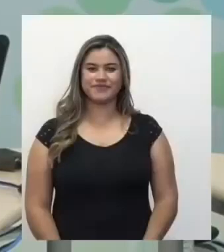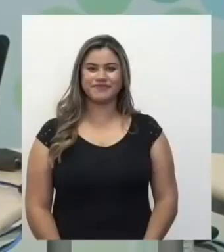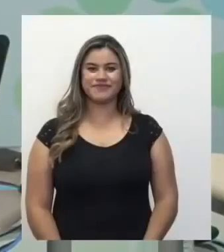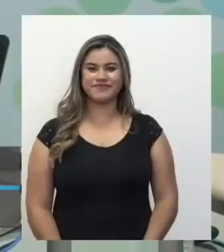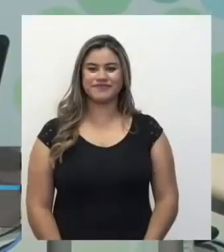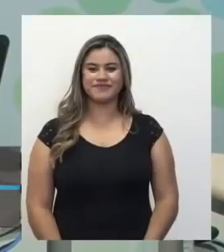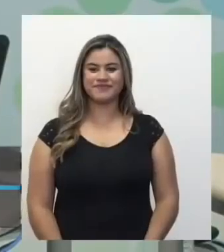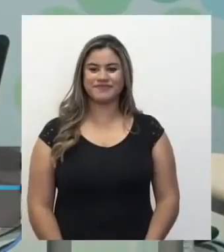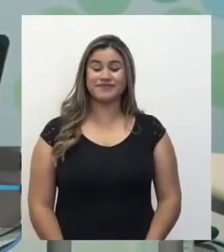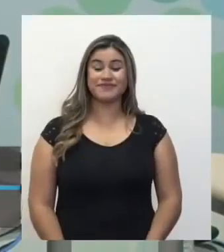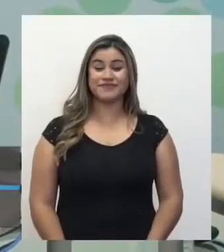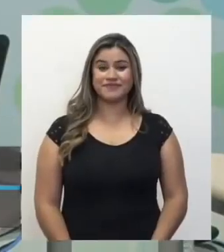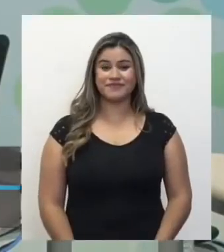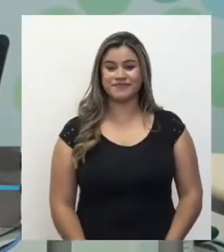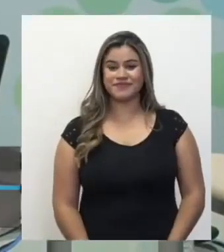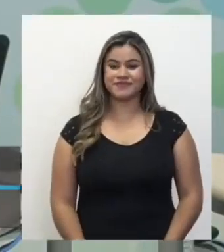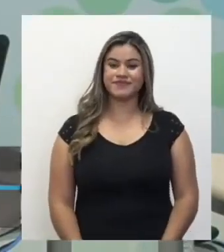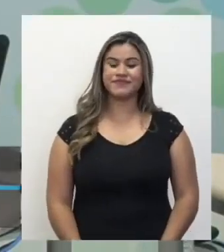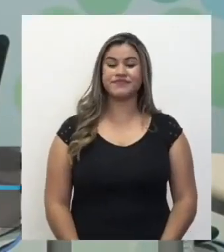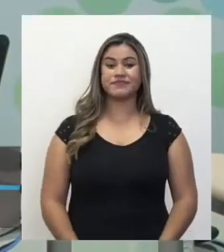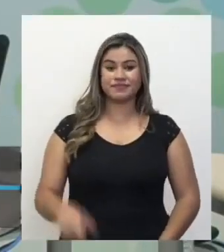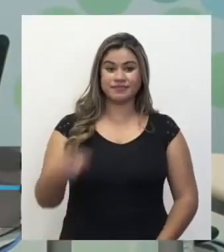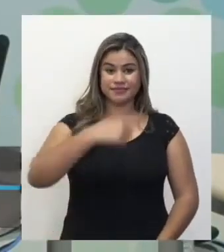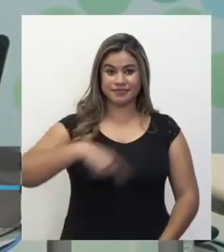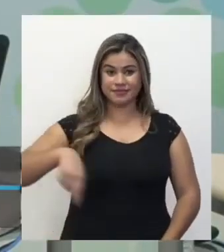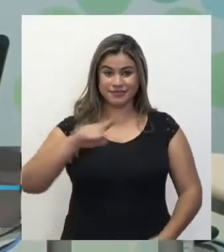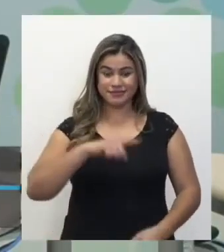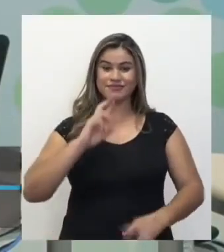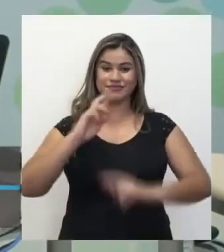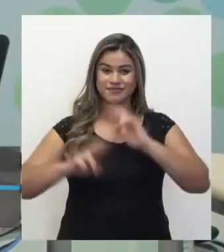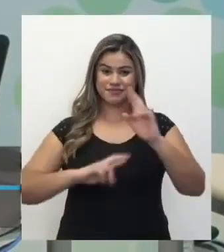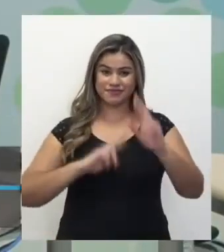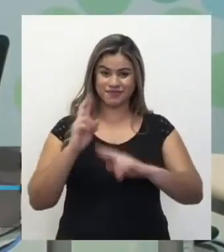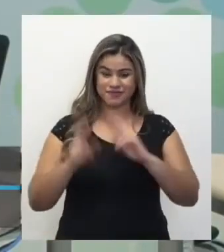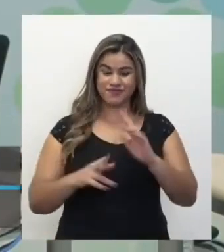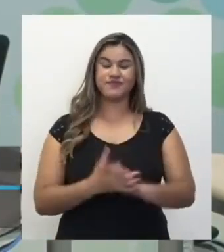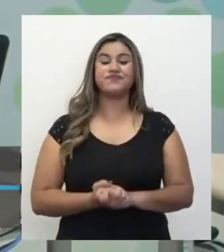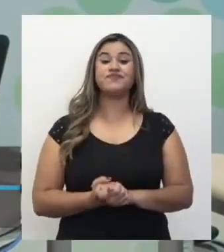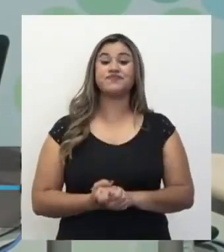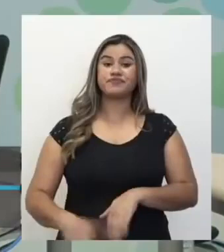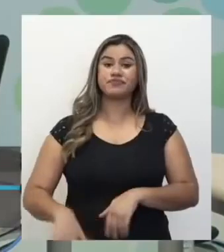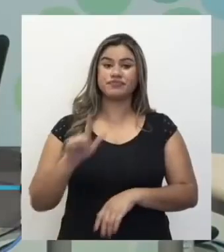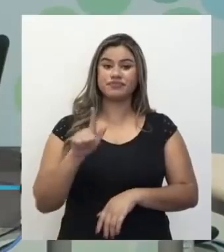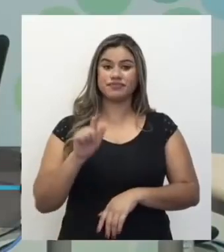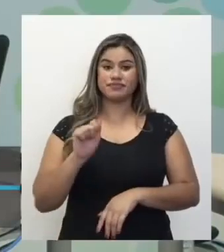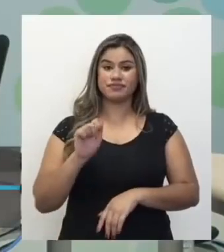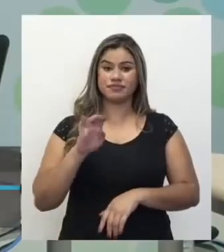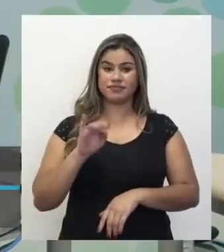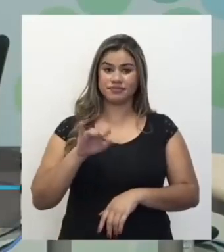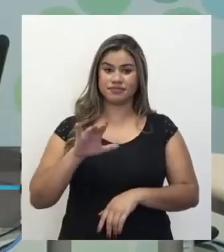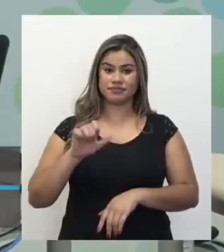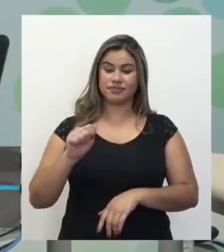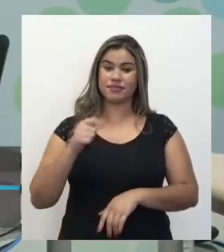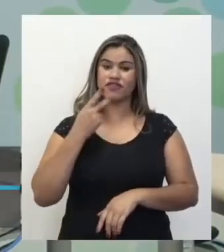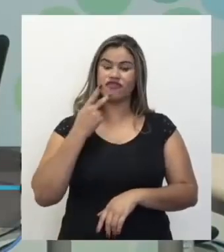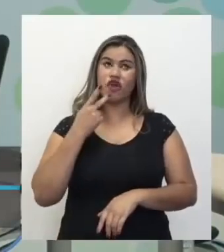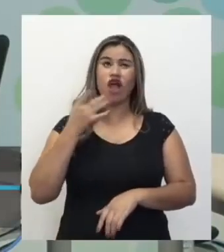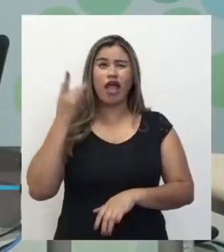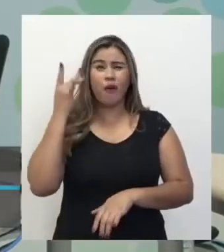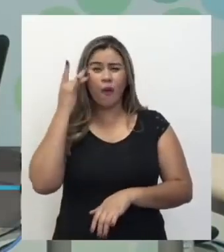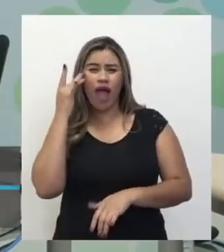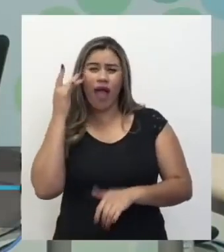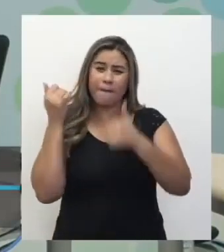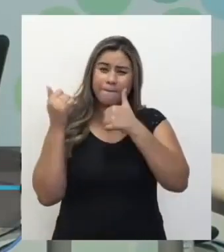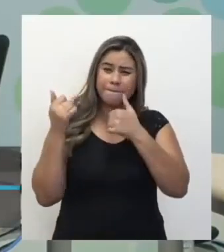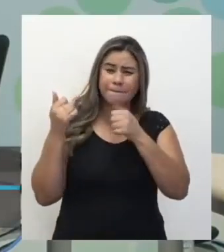Eles estão aqui interpretando, continuem participando aí. A Gabriela, ela fala assim, acho que a mãe, acho que elas não se dão